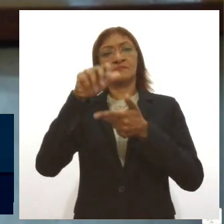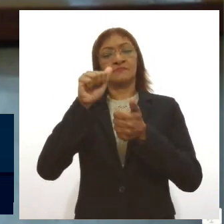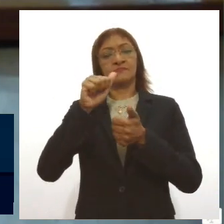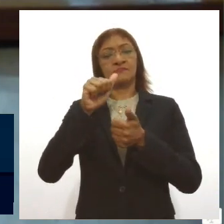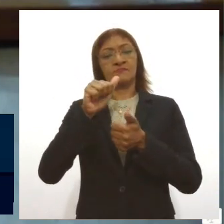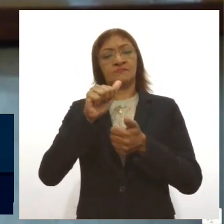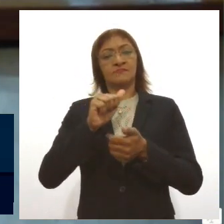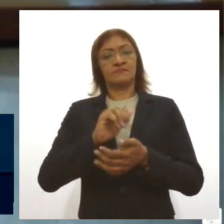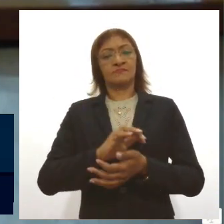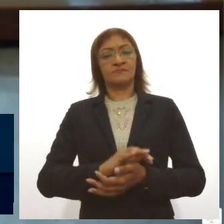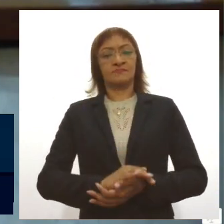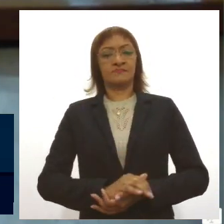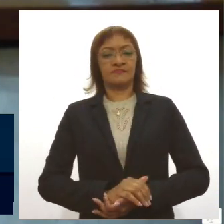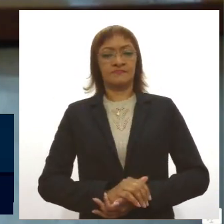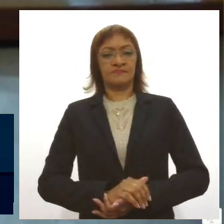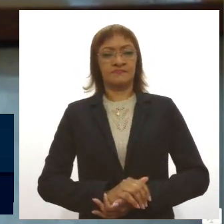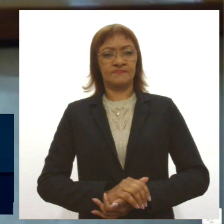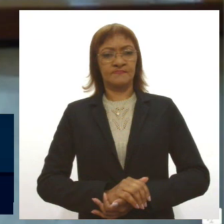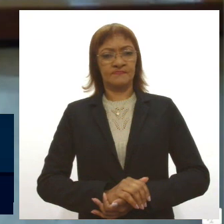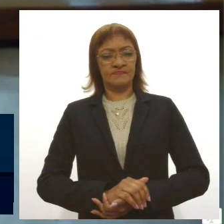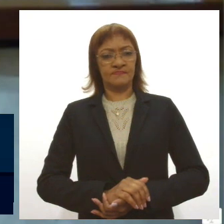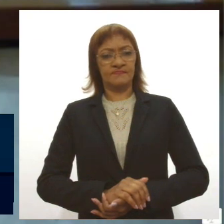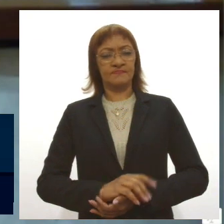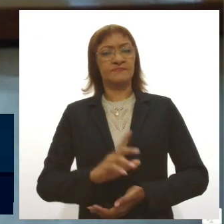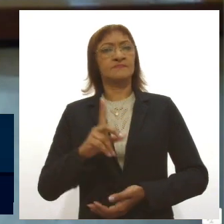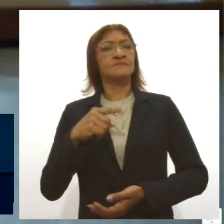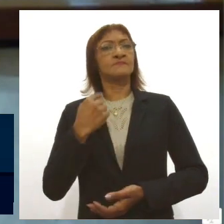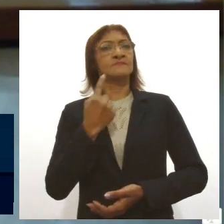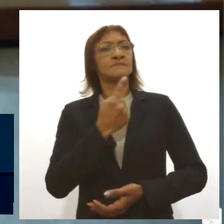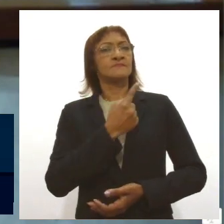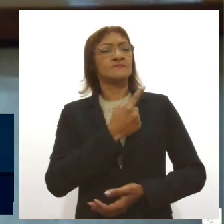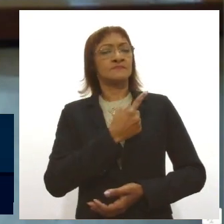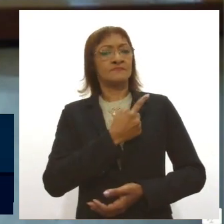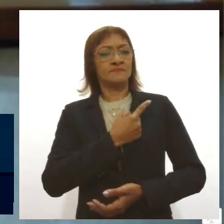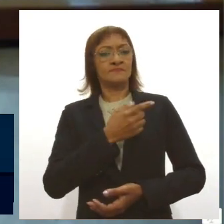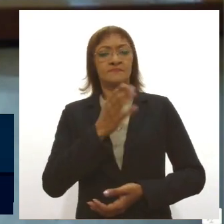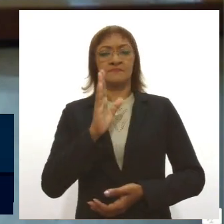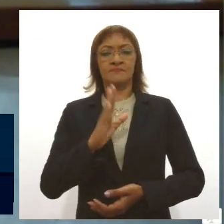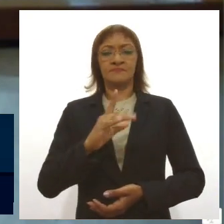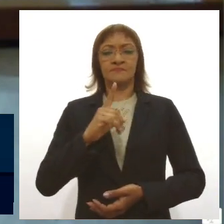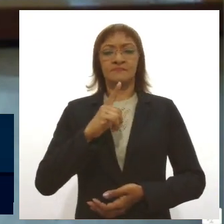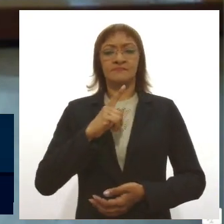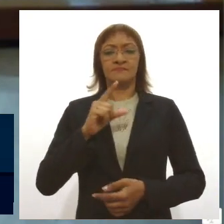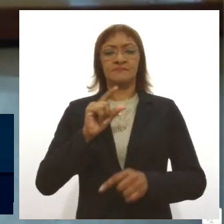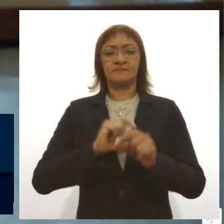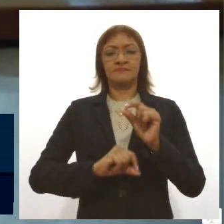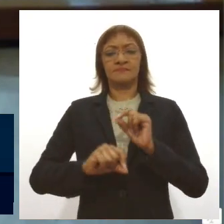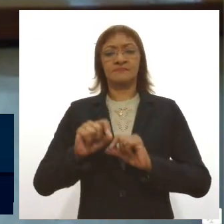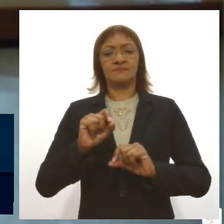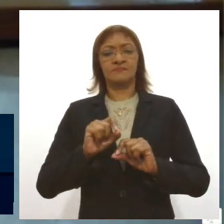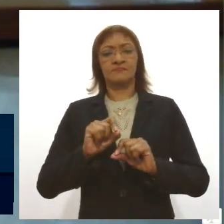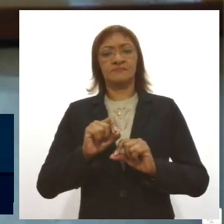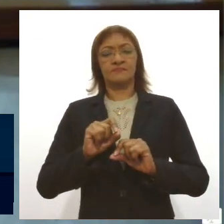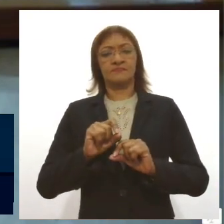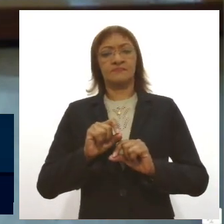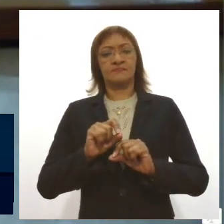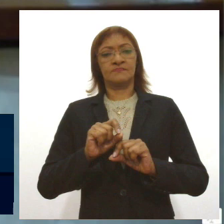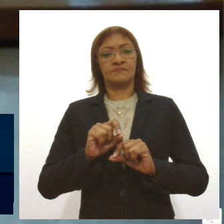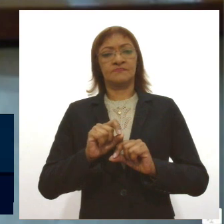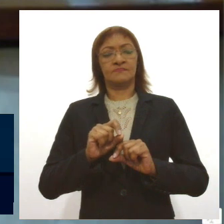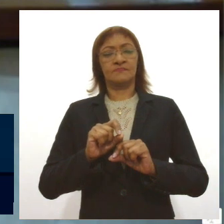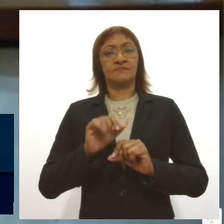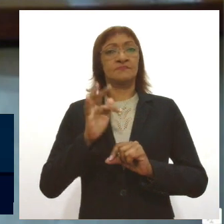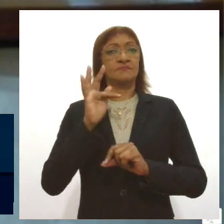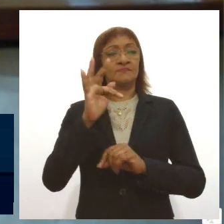ações. Então, esse é o caminho que nós estamos delineando, é o caminho que nós estamos traçando, e o